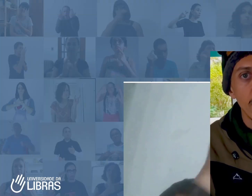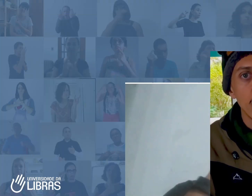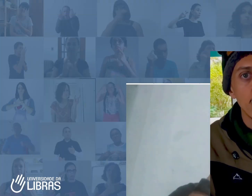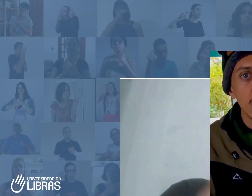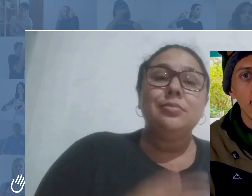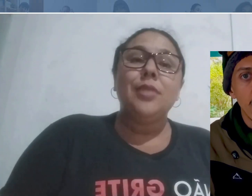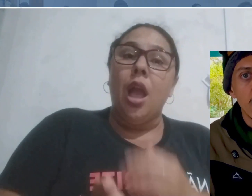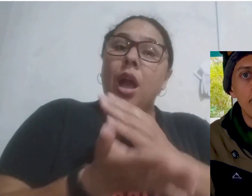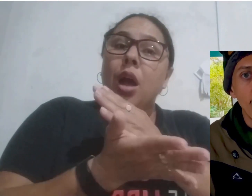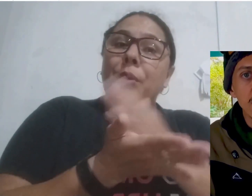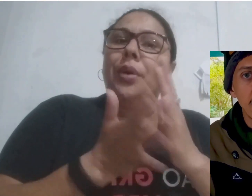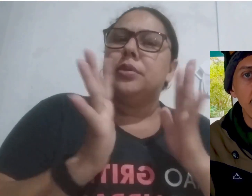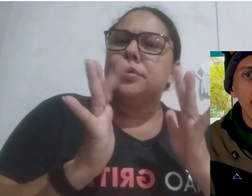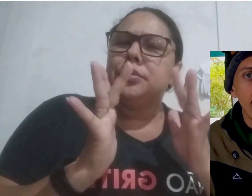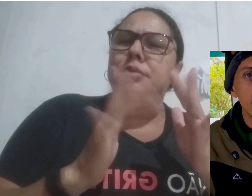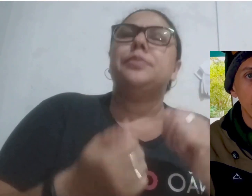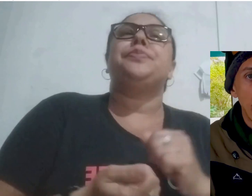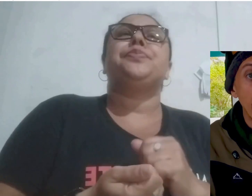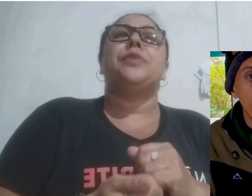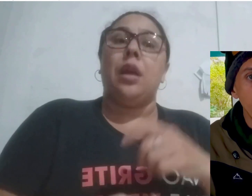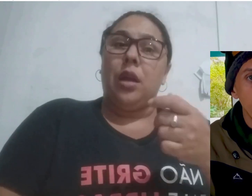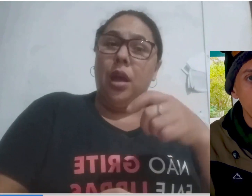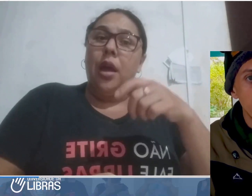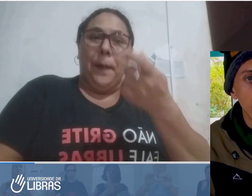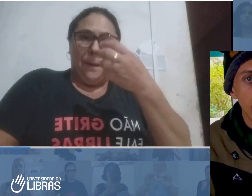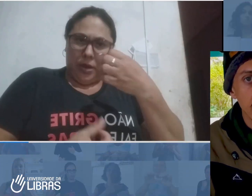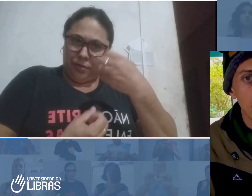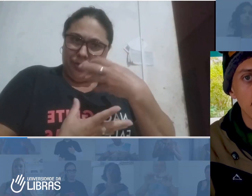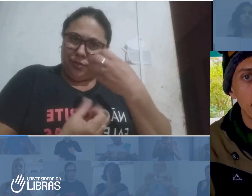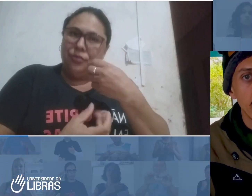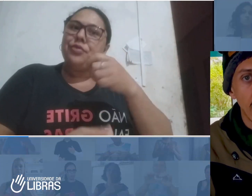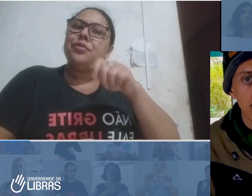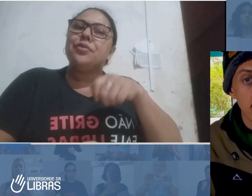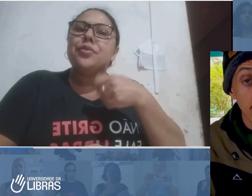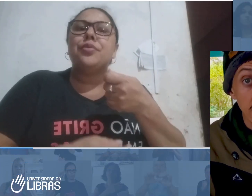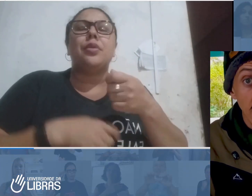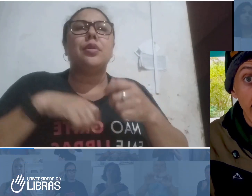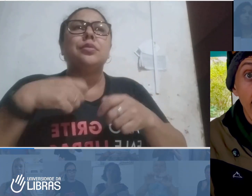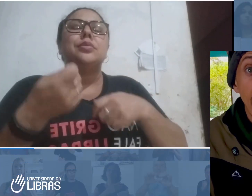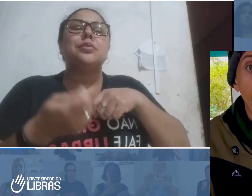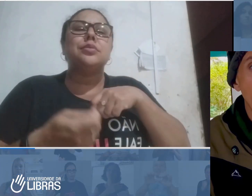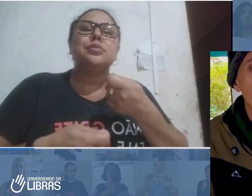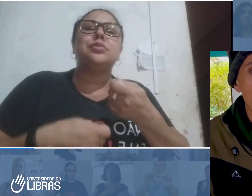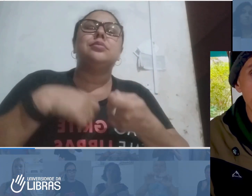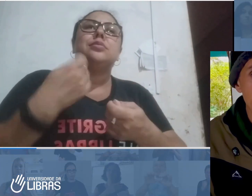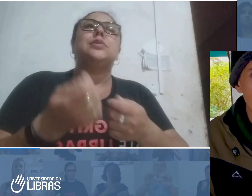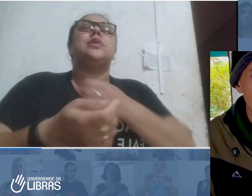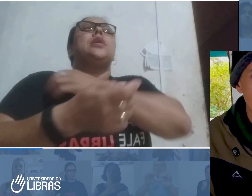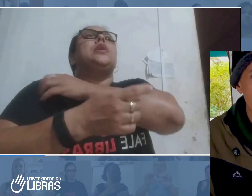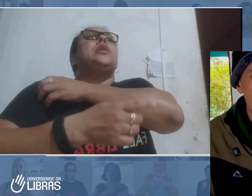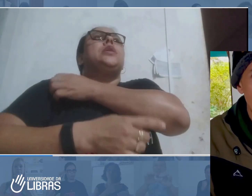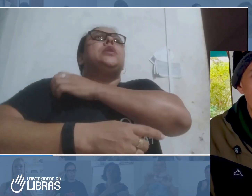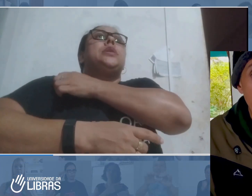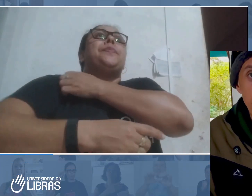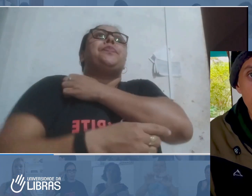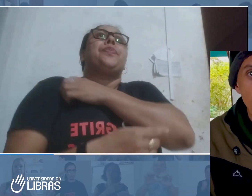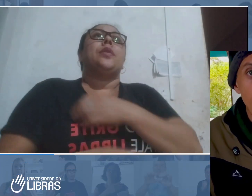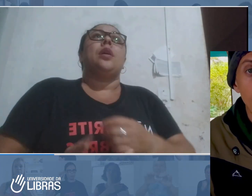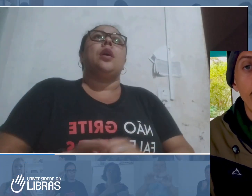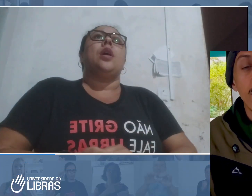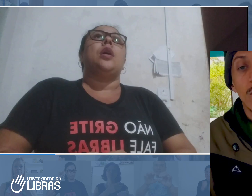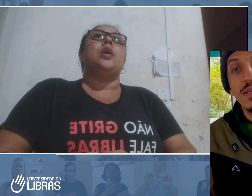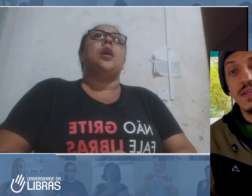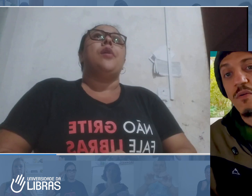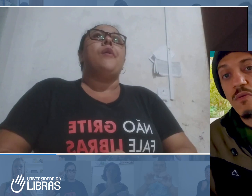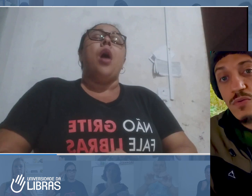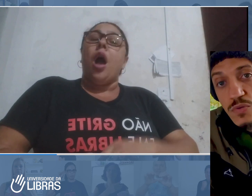novo nível de possibilidade ali de interação com as comunidades surdas. E aí ela começou a fazer um curso. E nessa época ela